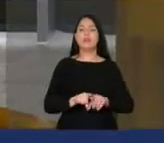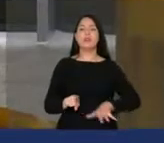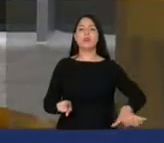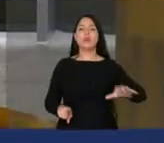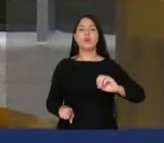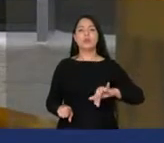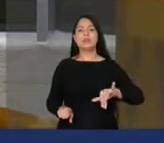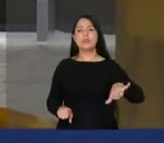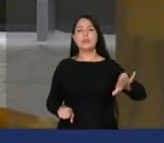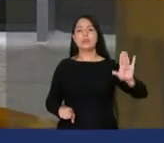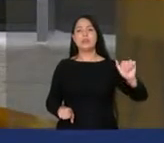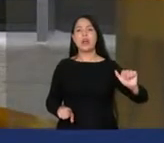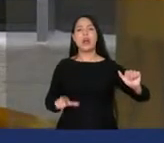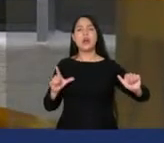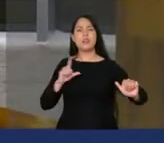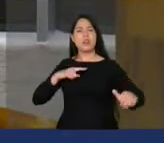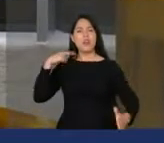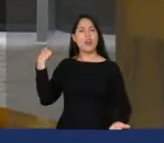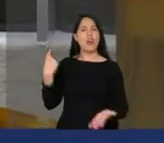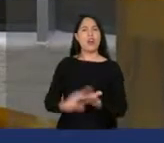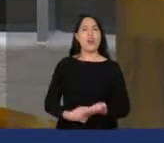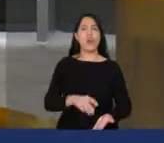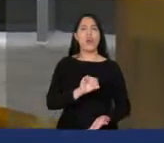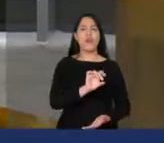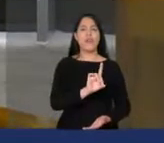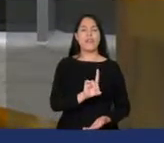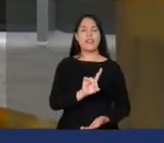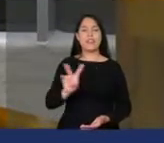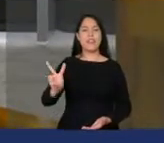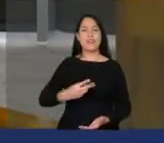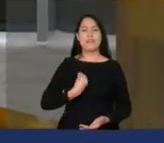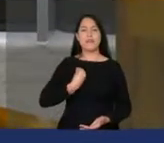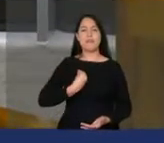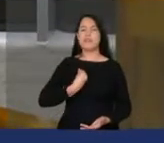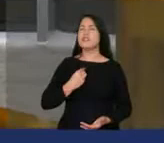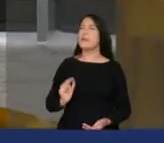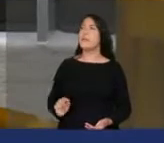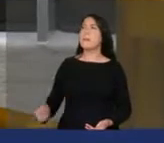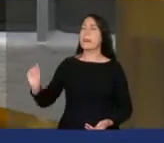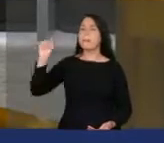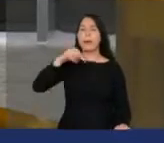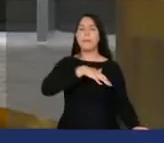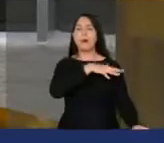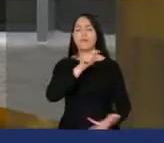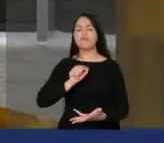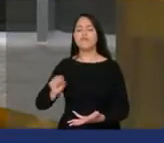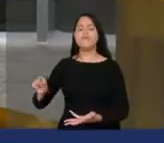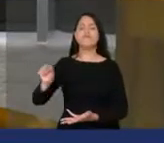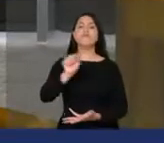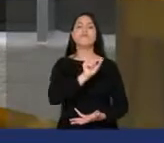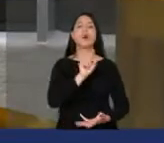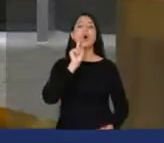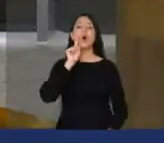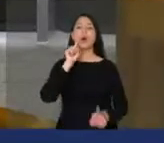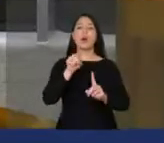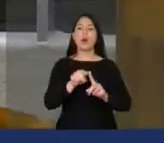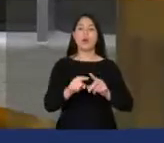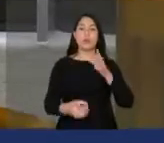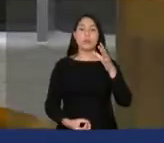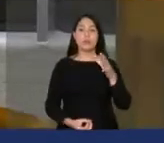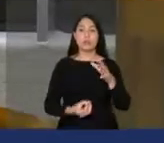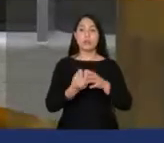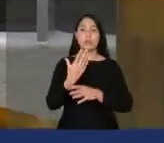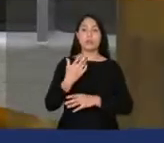com dirigentes comprometidos e preparados para fazerem das palavras do Criador do Centro